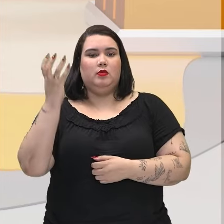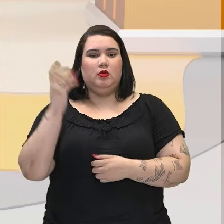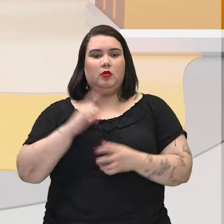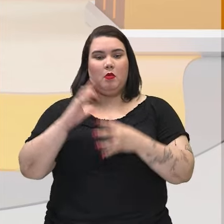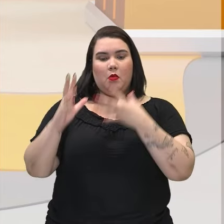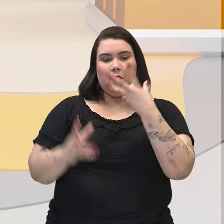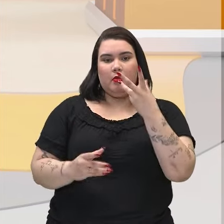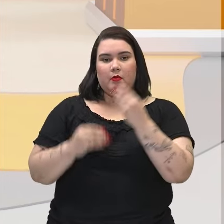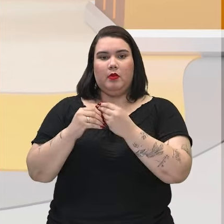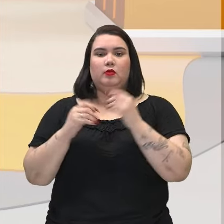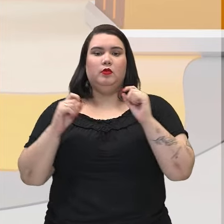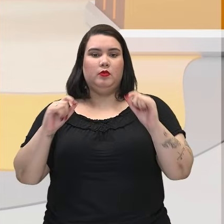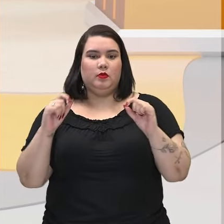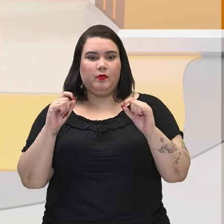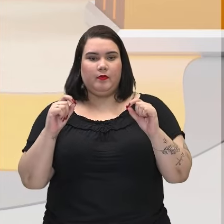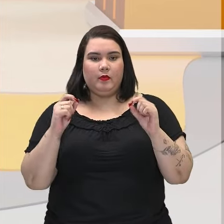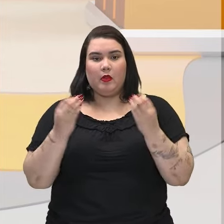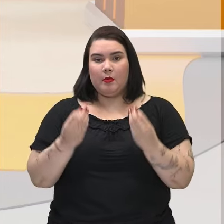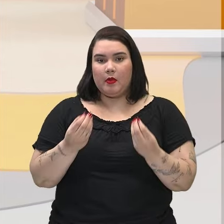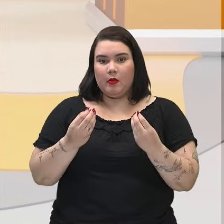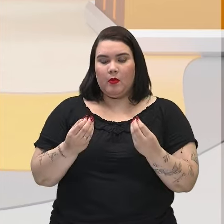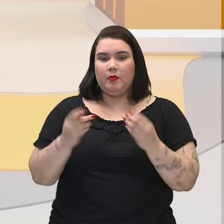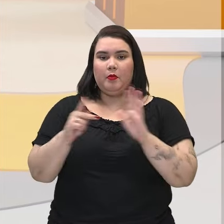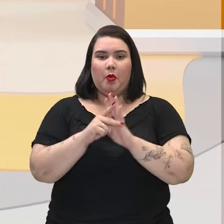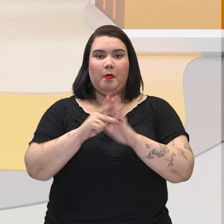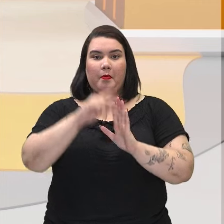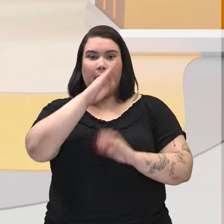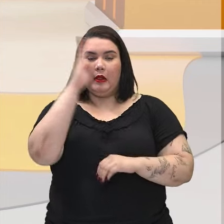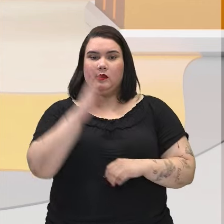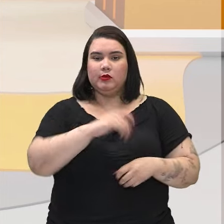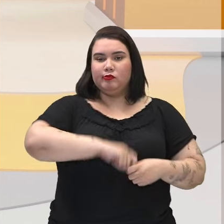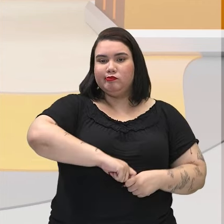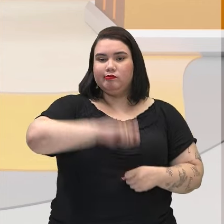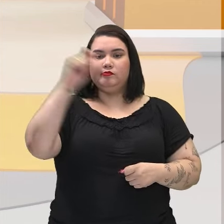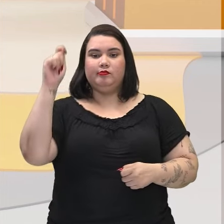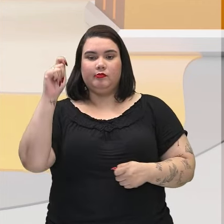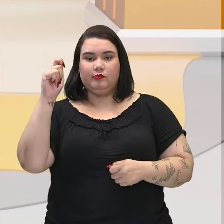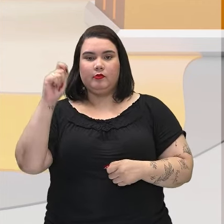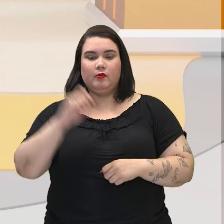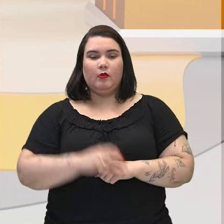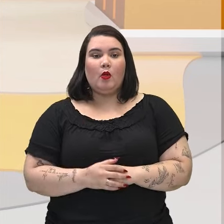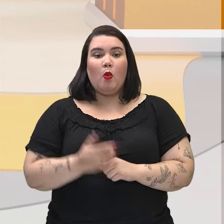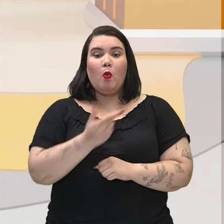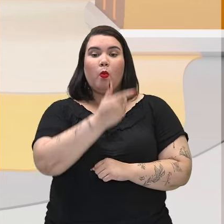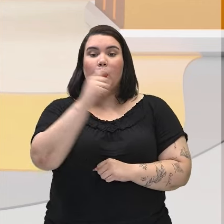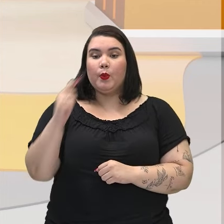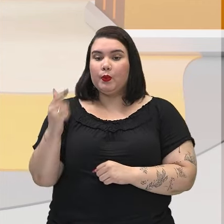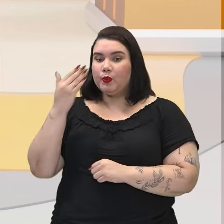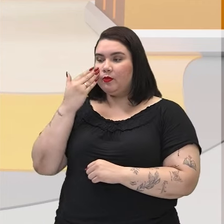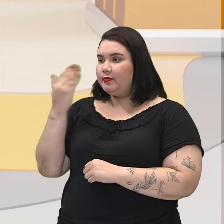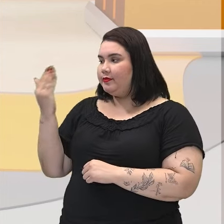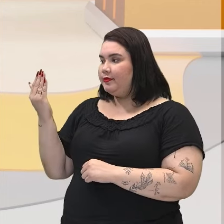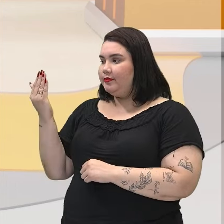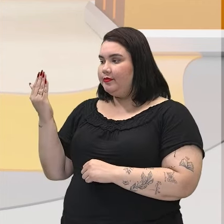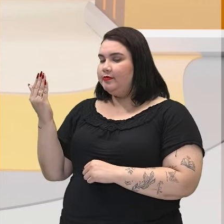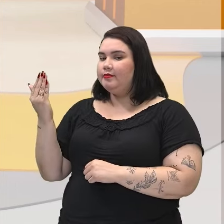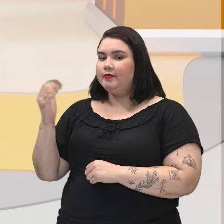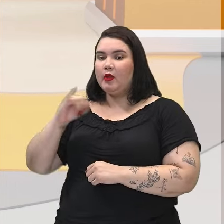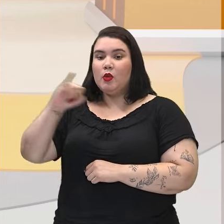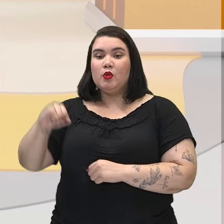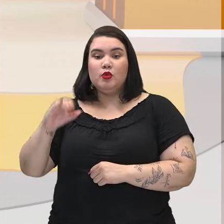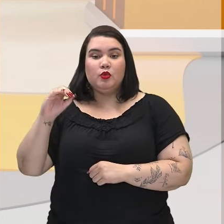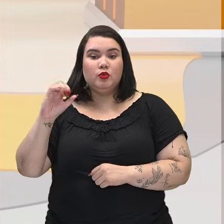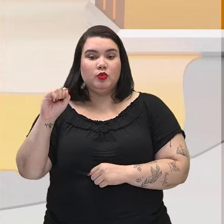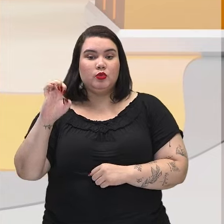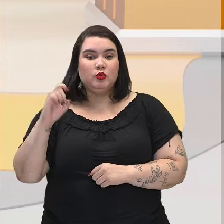de modo significativo para a independência do Brasil. Outro aqui é José Martins também, que fez parte dessa liderança, onde nós vamos ter algumas